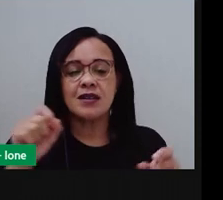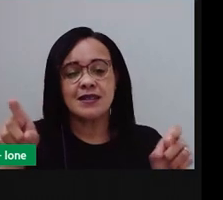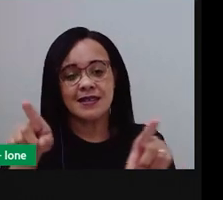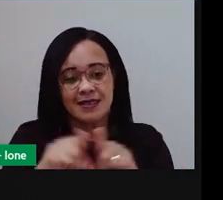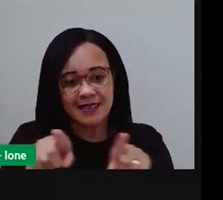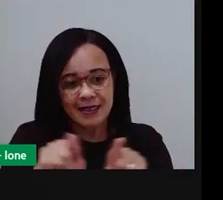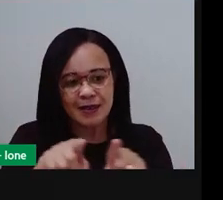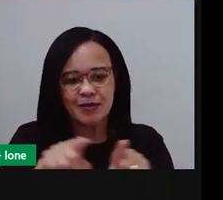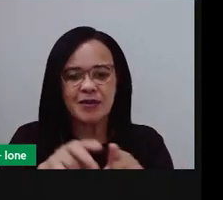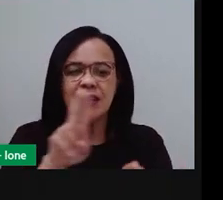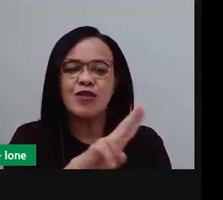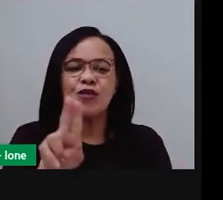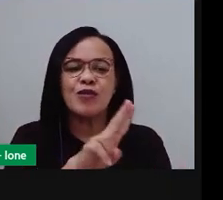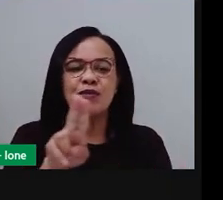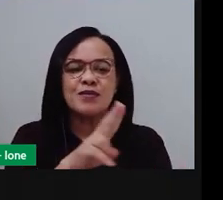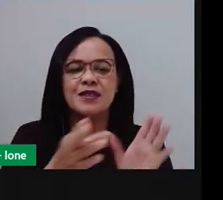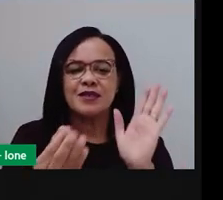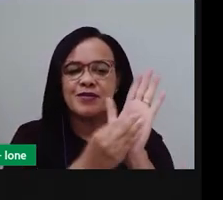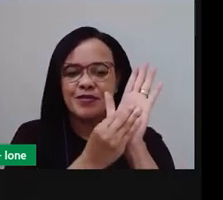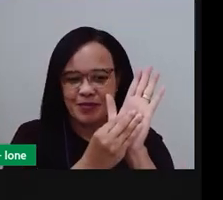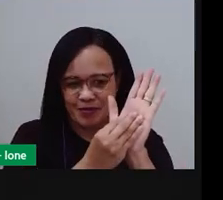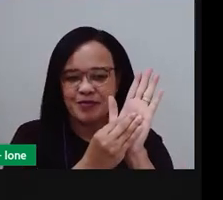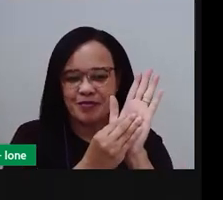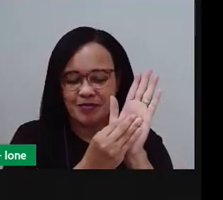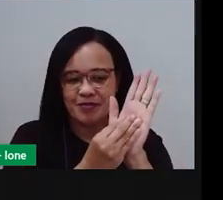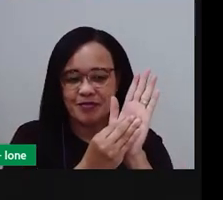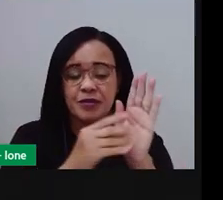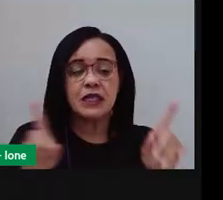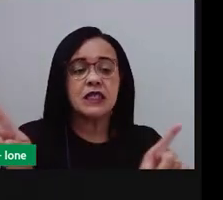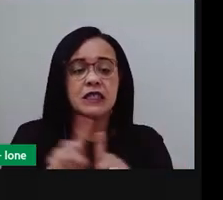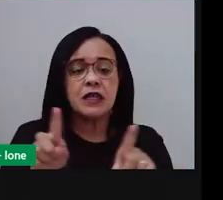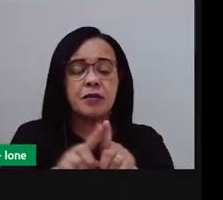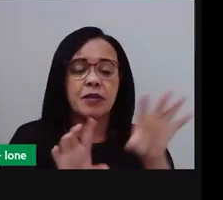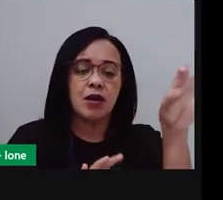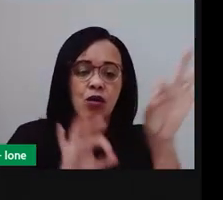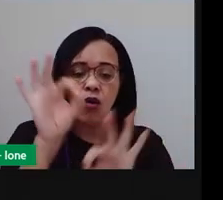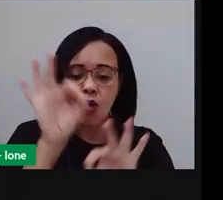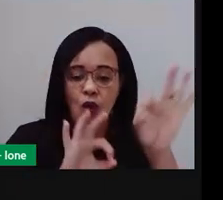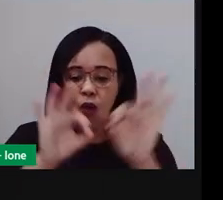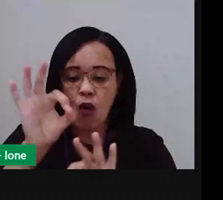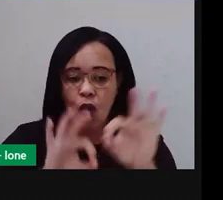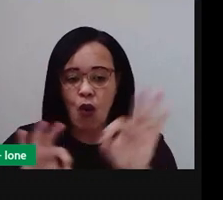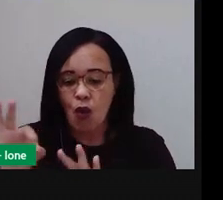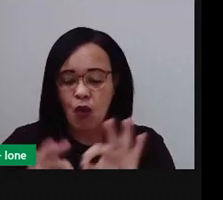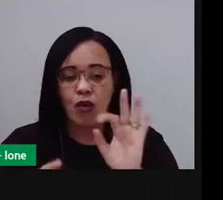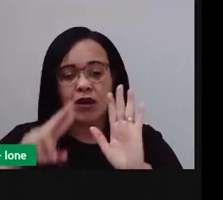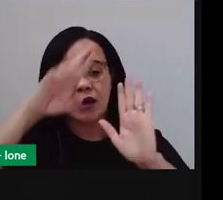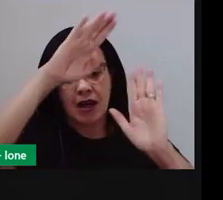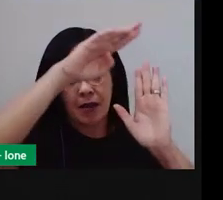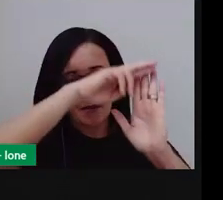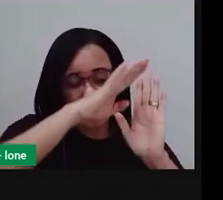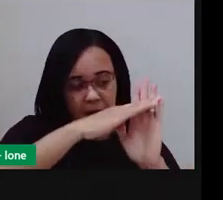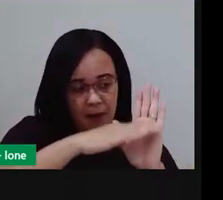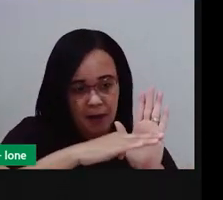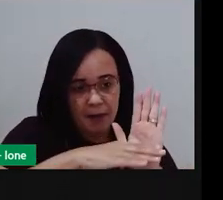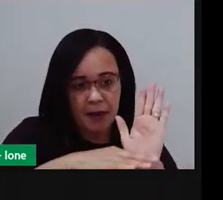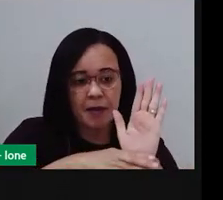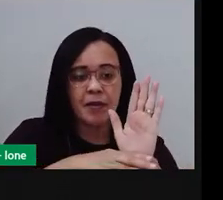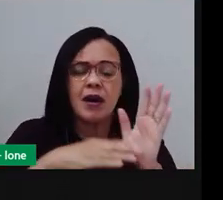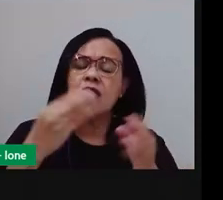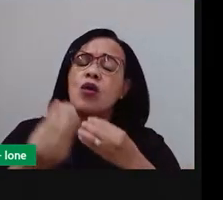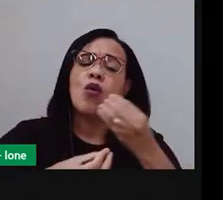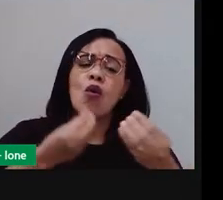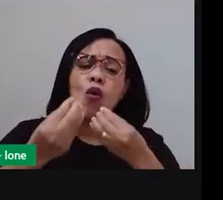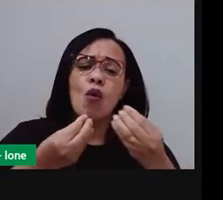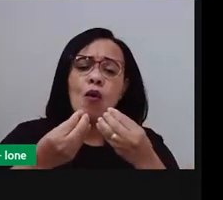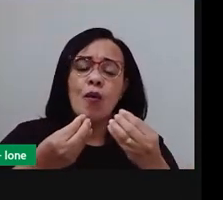bom? E você também vai organizar essa lista em ordem alfabética. O